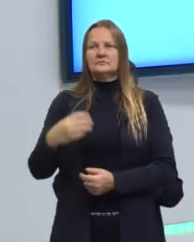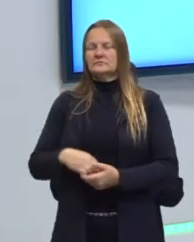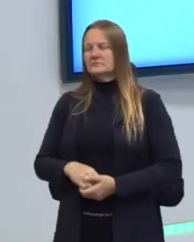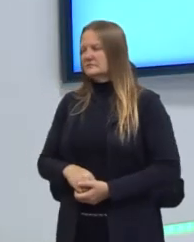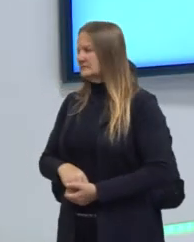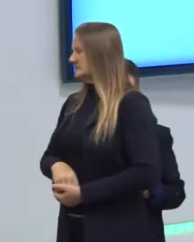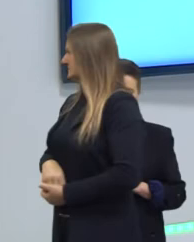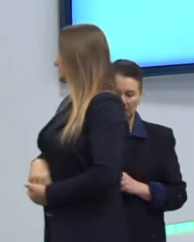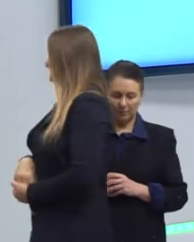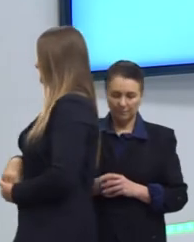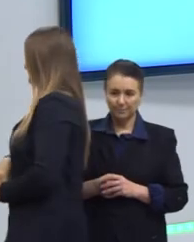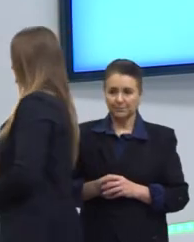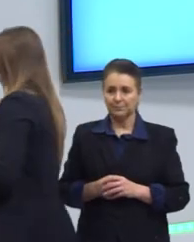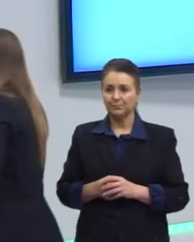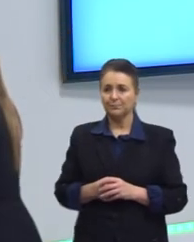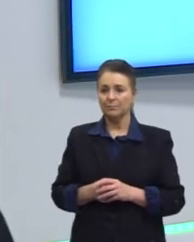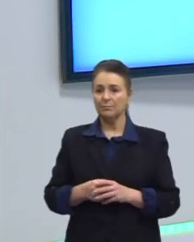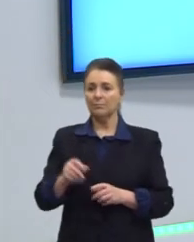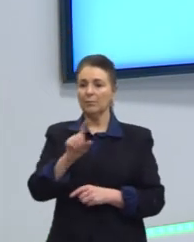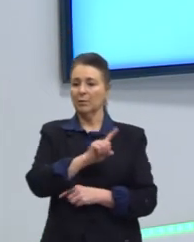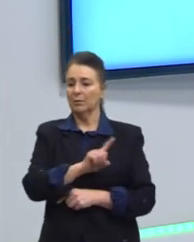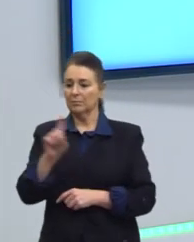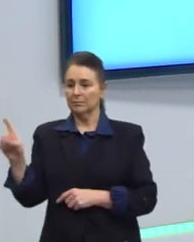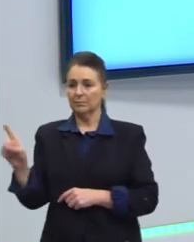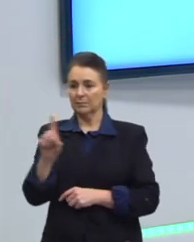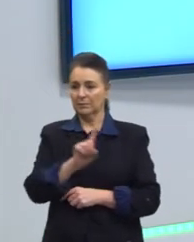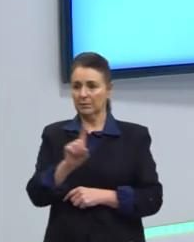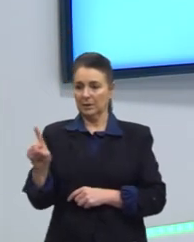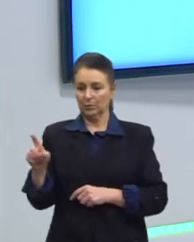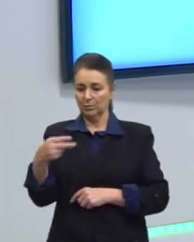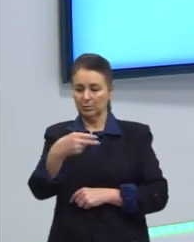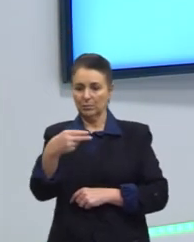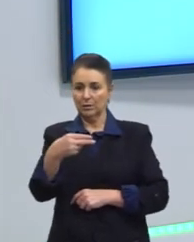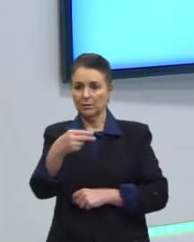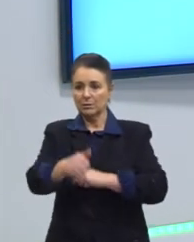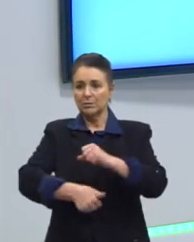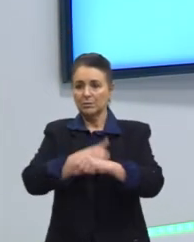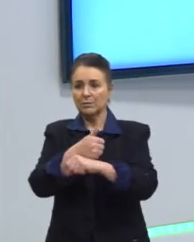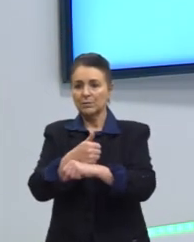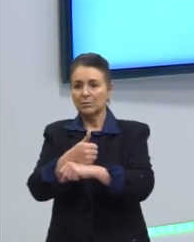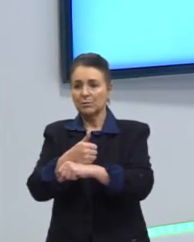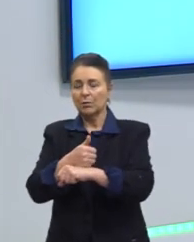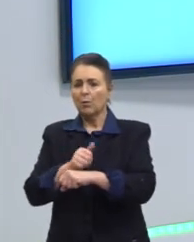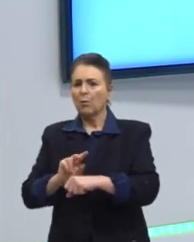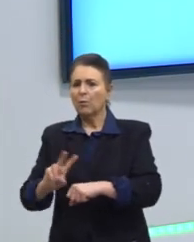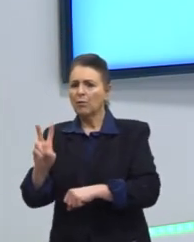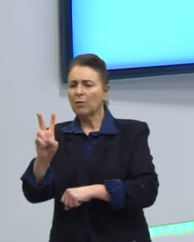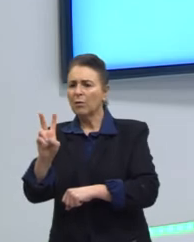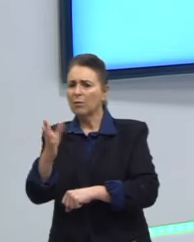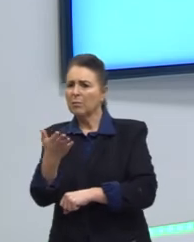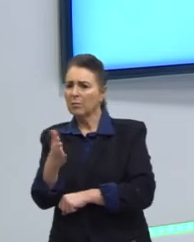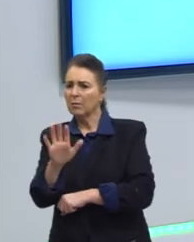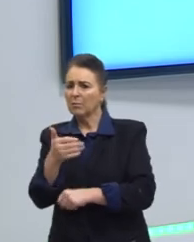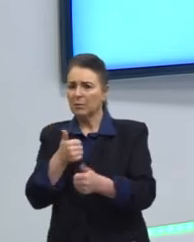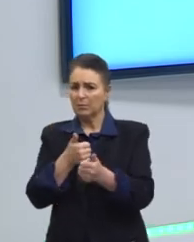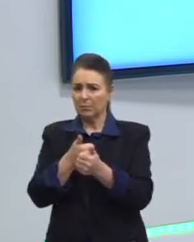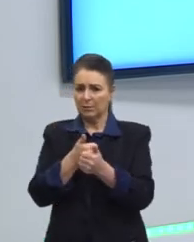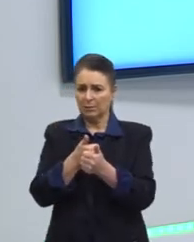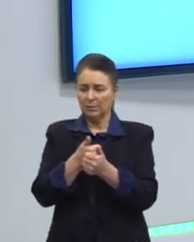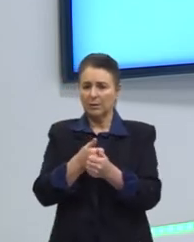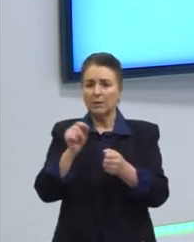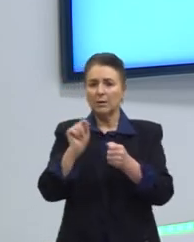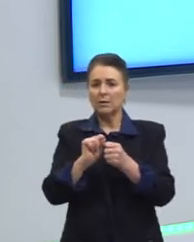nos dois lados da Igualdade onde nós tínhamos o logaritmo nós vamos substituir pelo valor aproximado fazendo